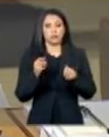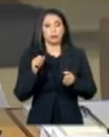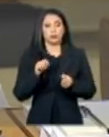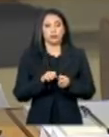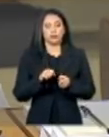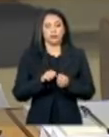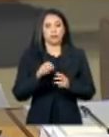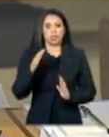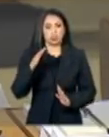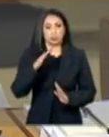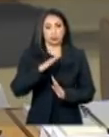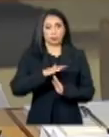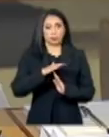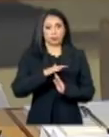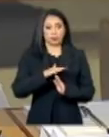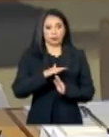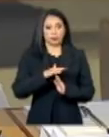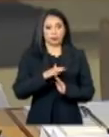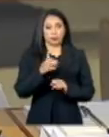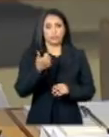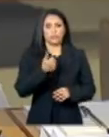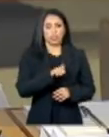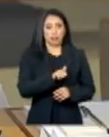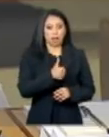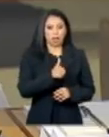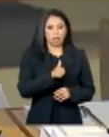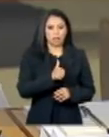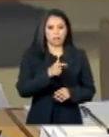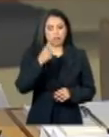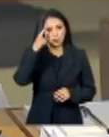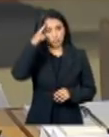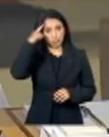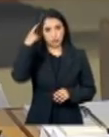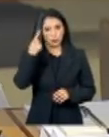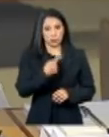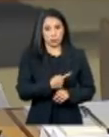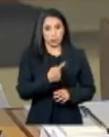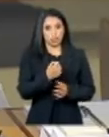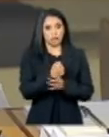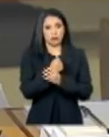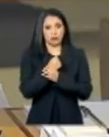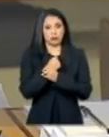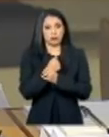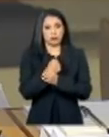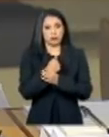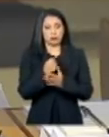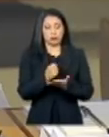se a examinar um mandado de segurança originariamente